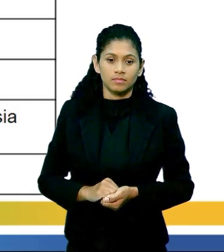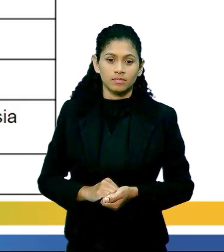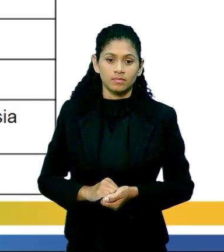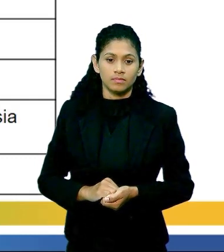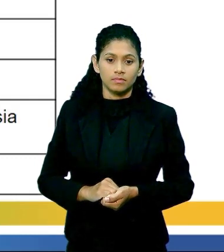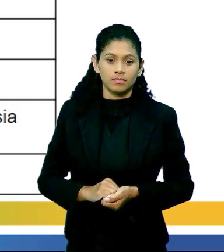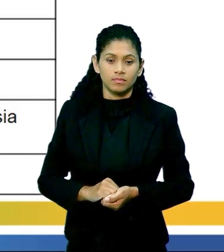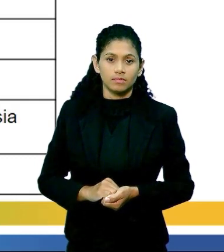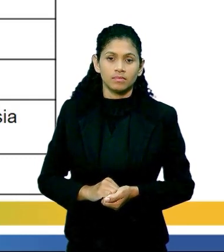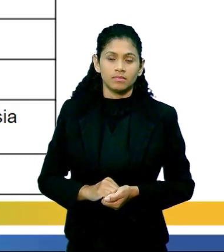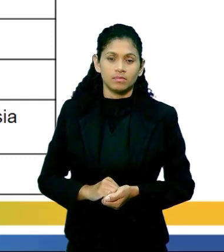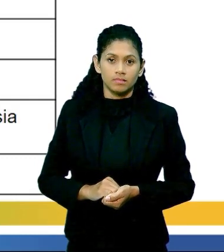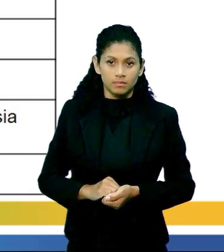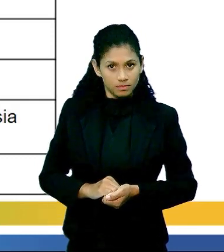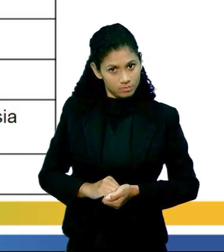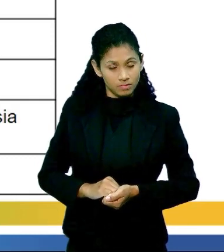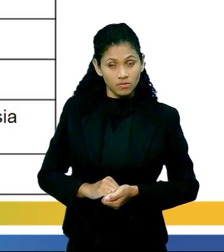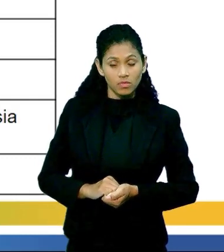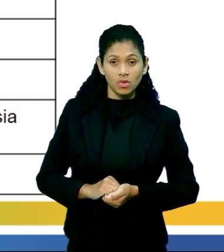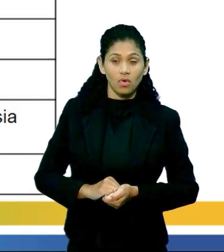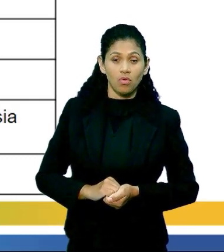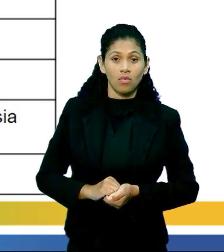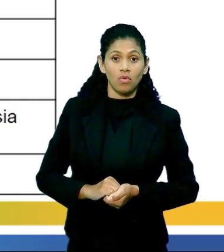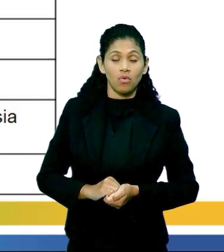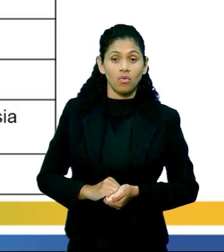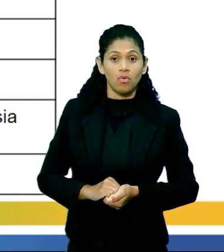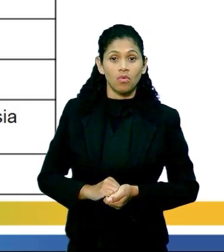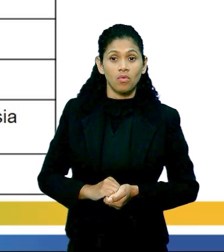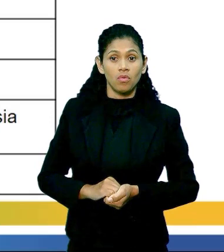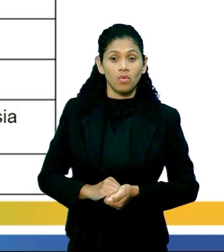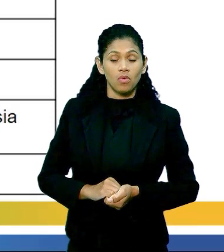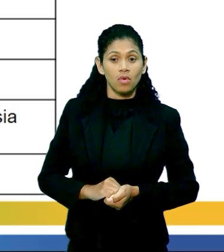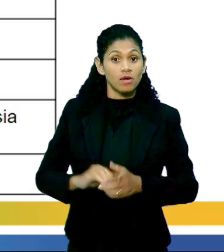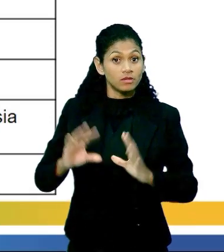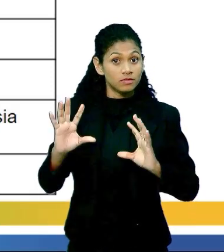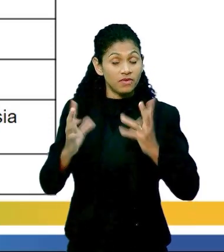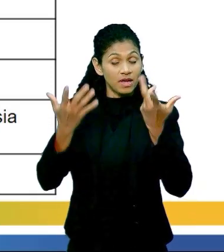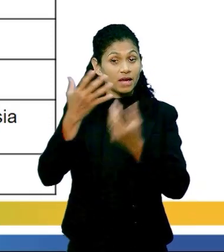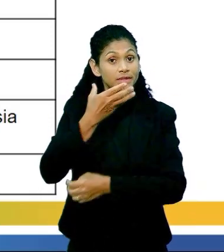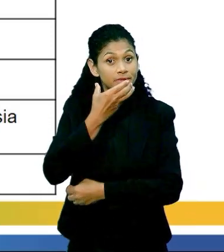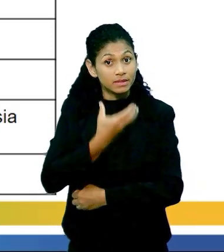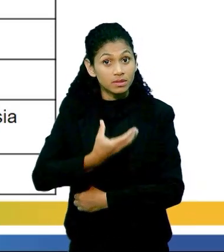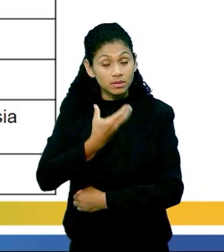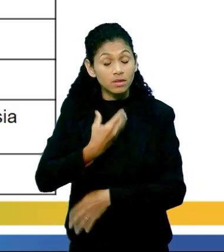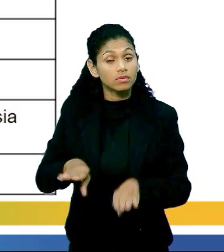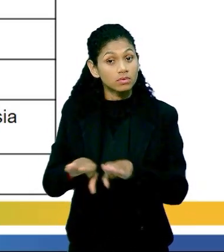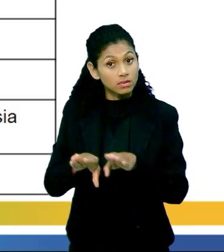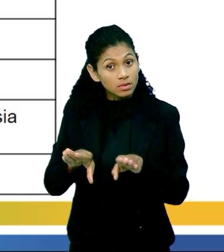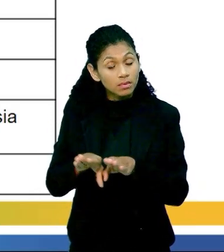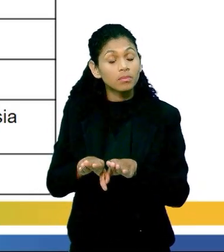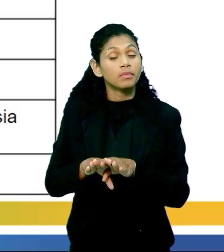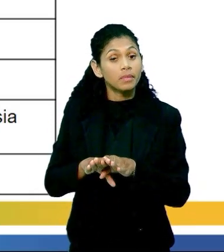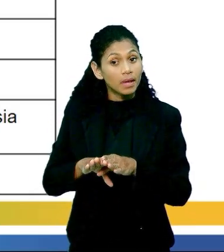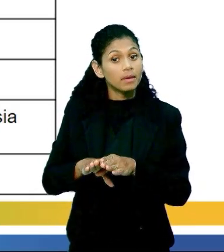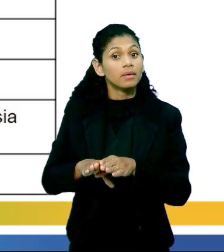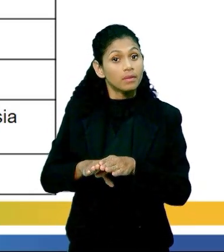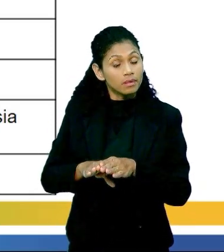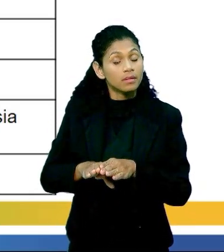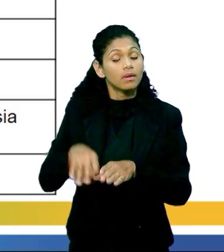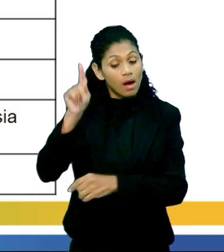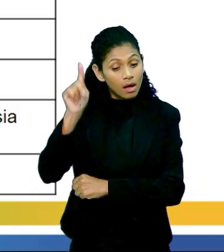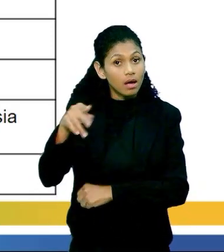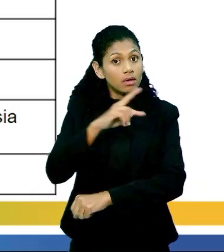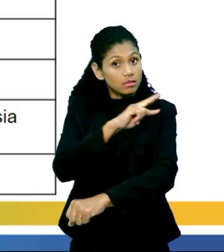o feriado de Natal é um feriado, né, que ele também é considerado por muito católico, né? Ou também tem vínculo